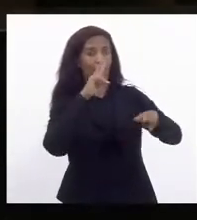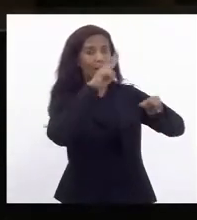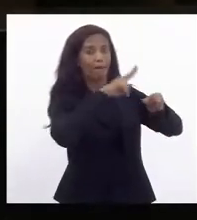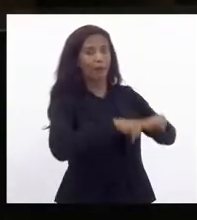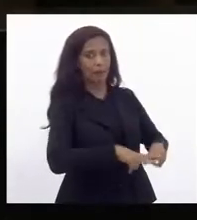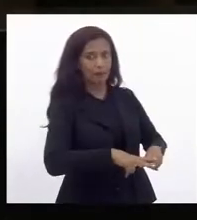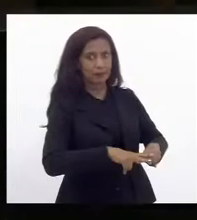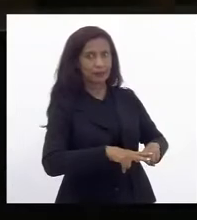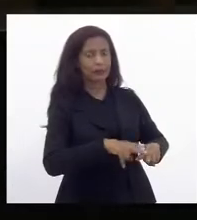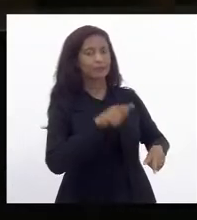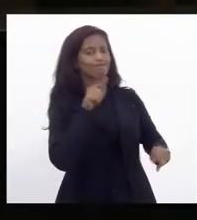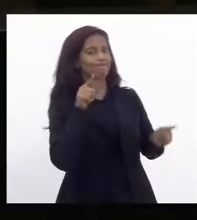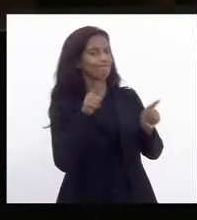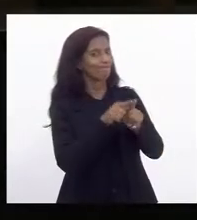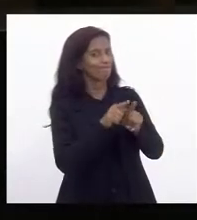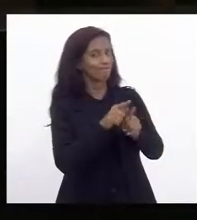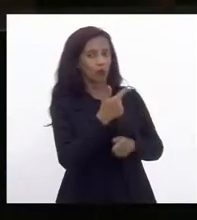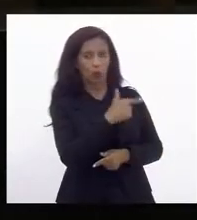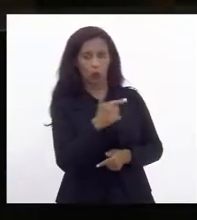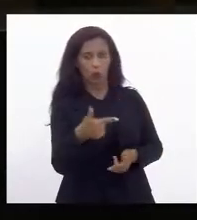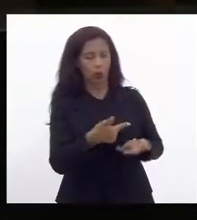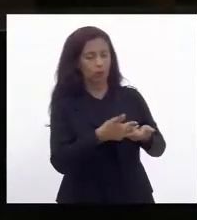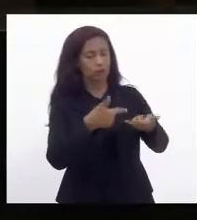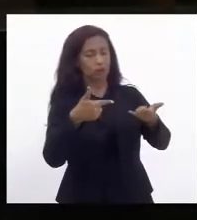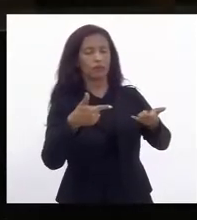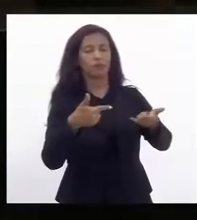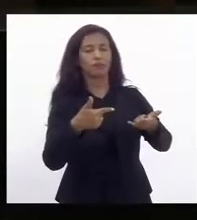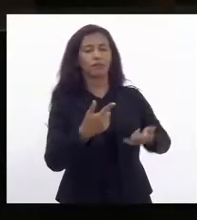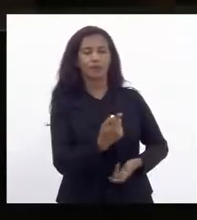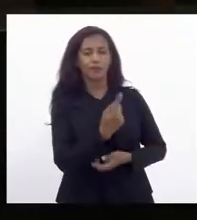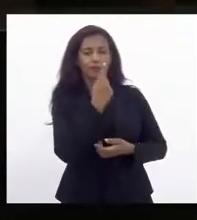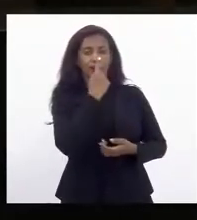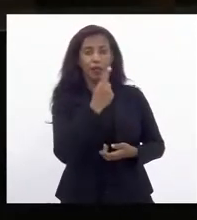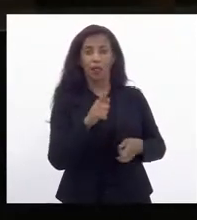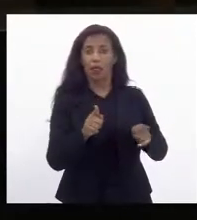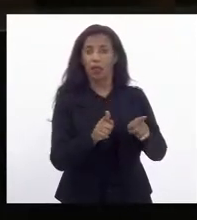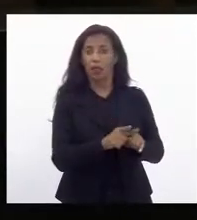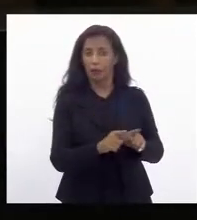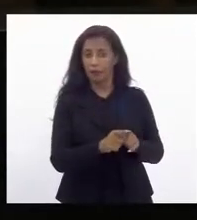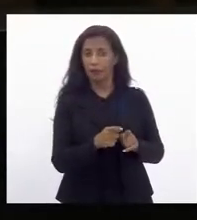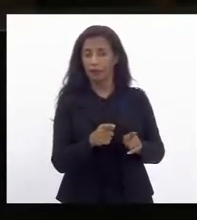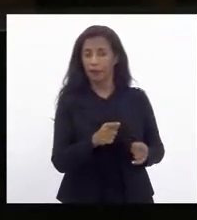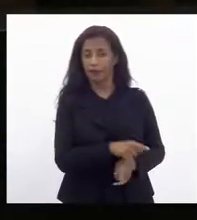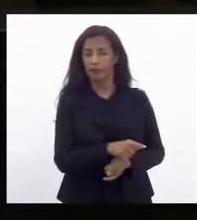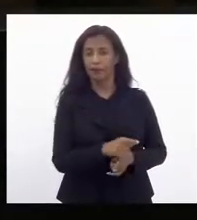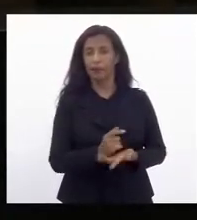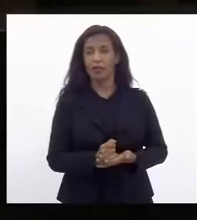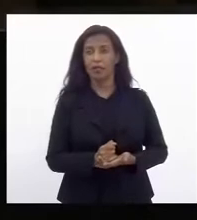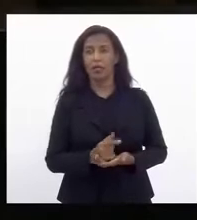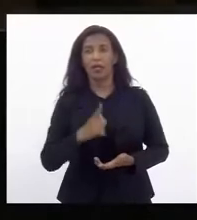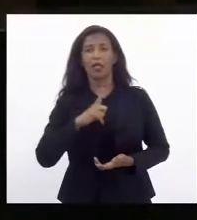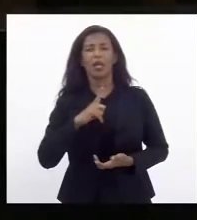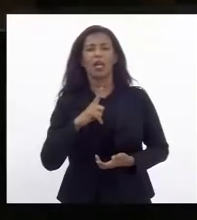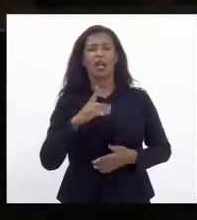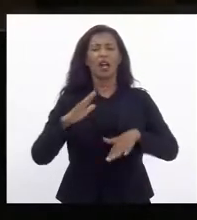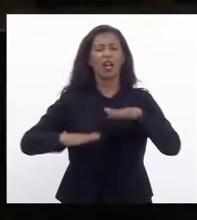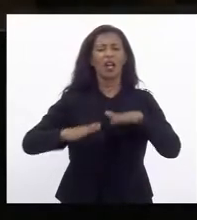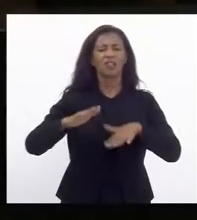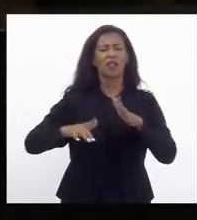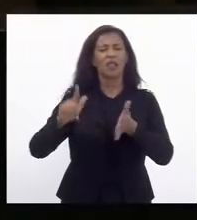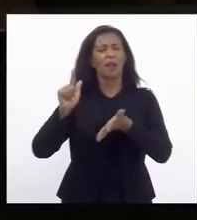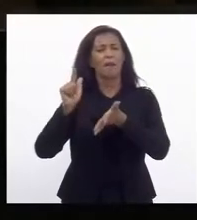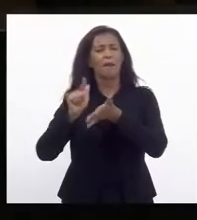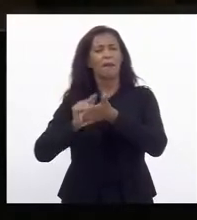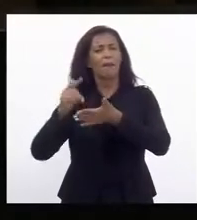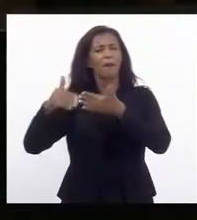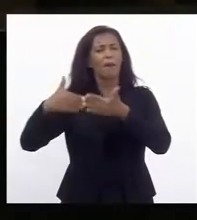encarceradas também não têm acesso a absorvente íntimo. Inclusive, se utiliza muitas vezes de papel